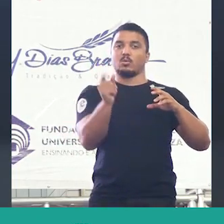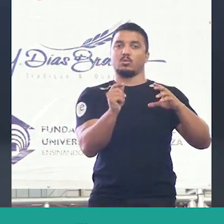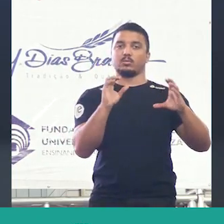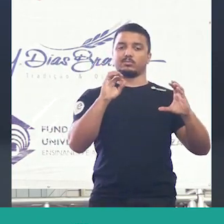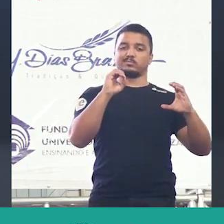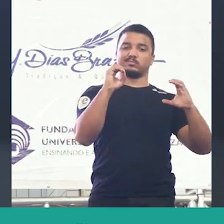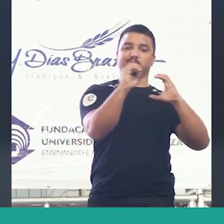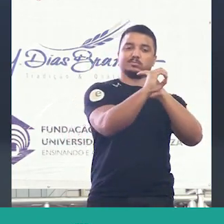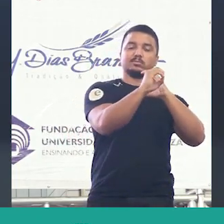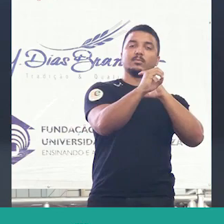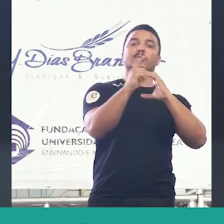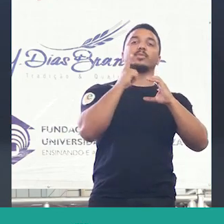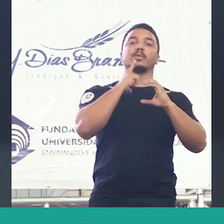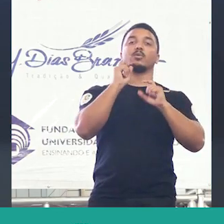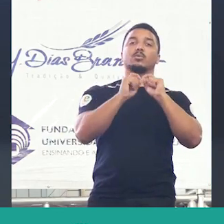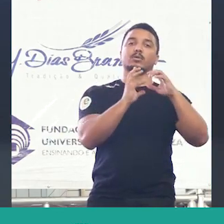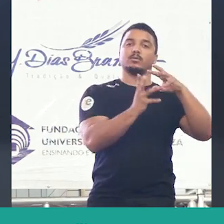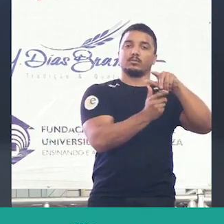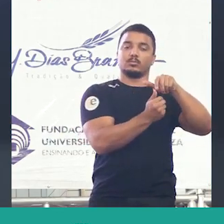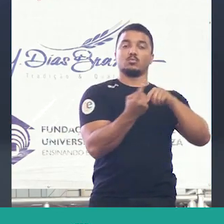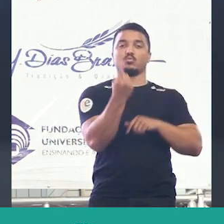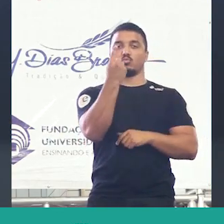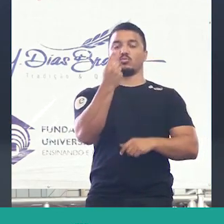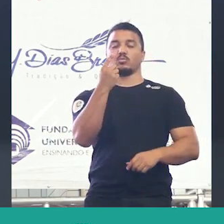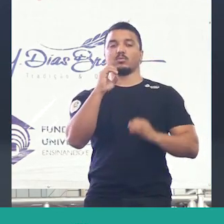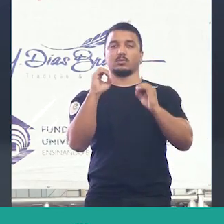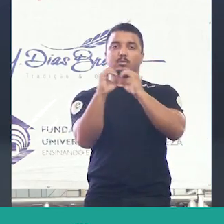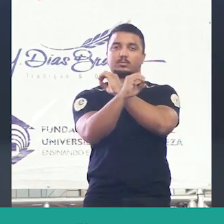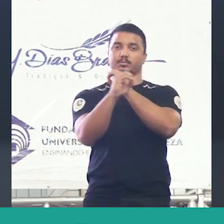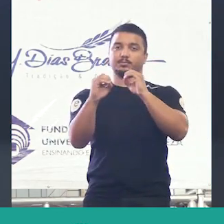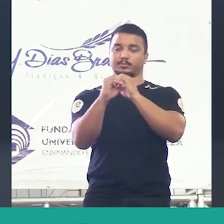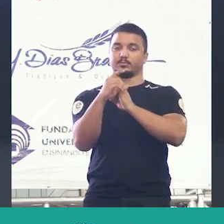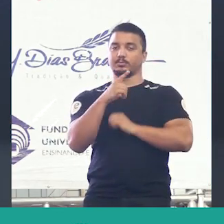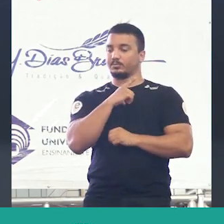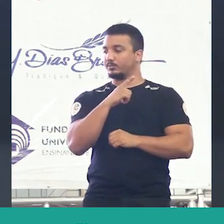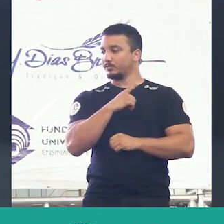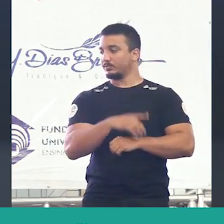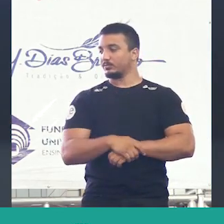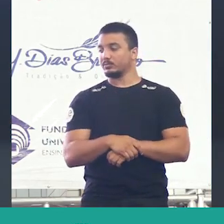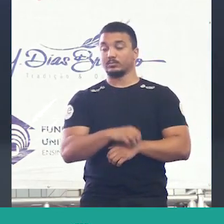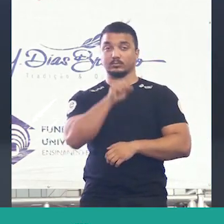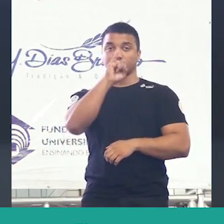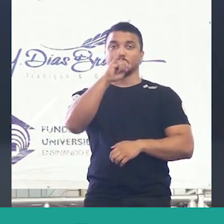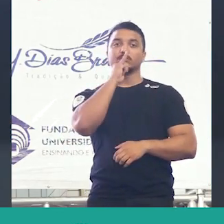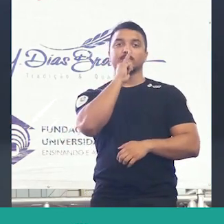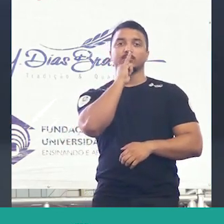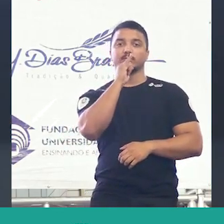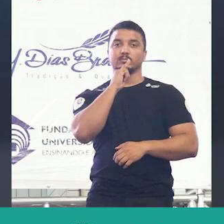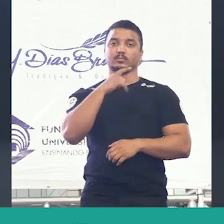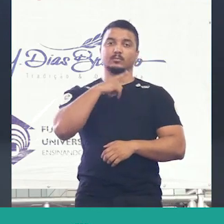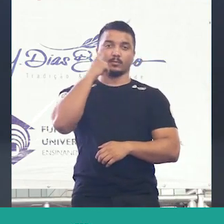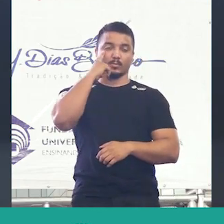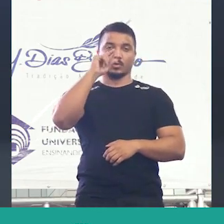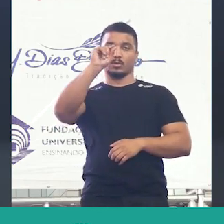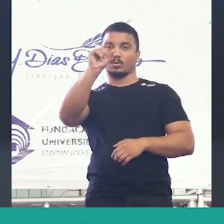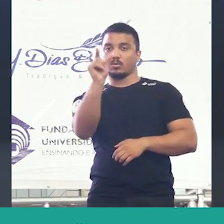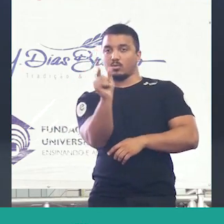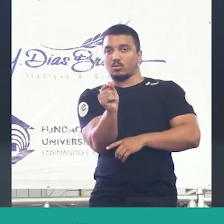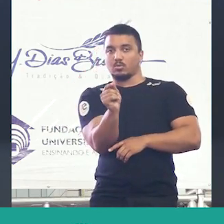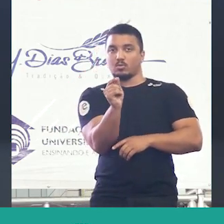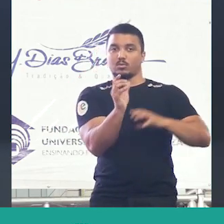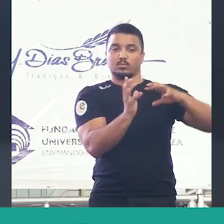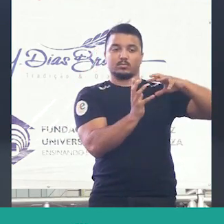durante a temporada dos eclipses, ocorre um eclipse. Ok, vamos lá. Se o plano orbital